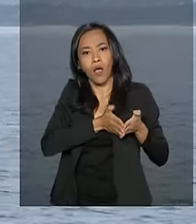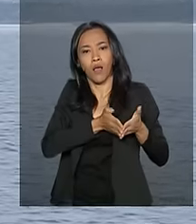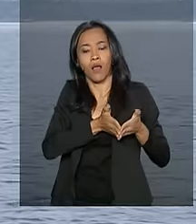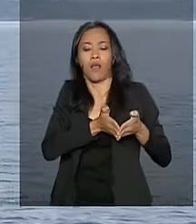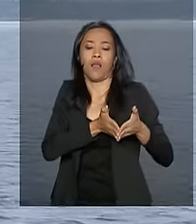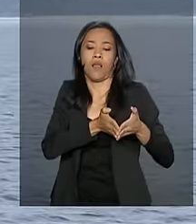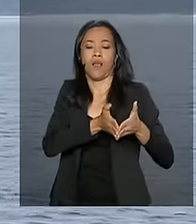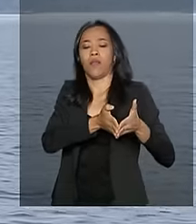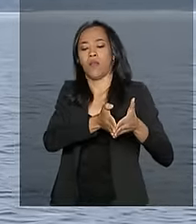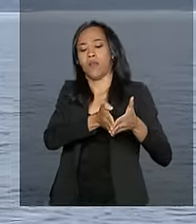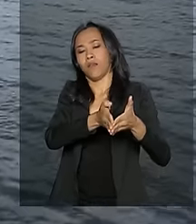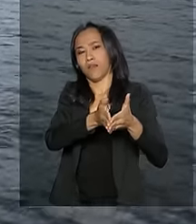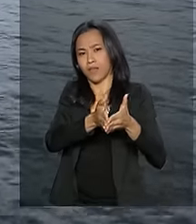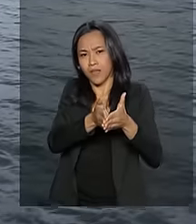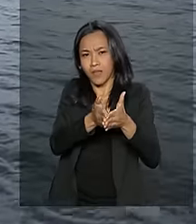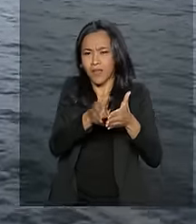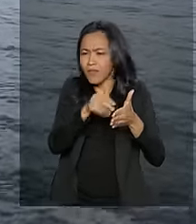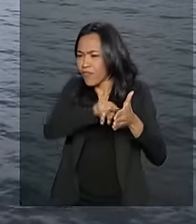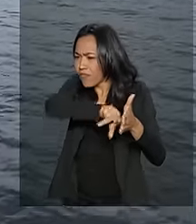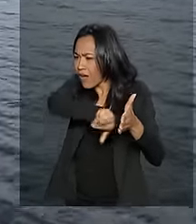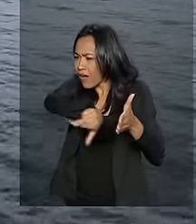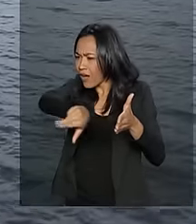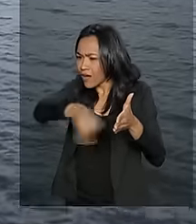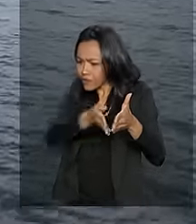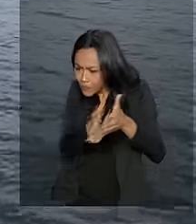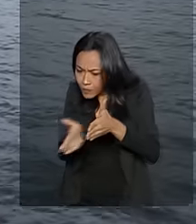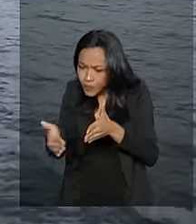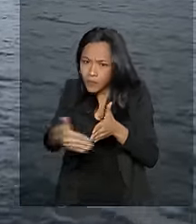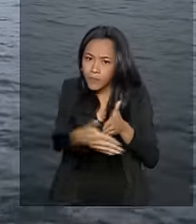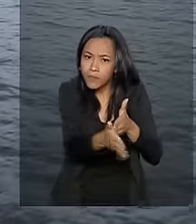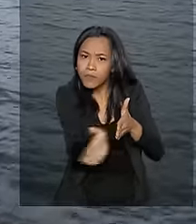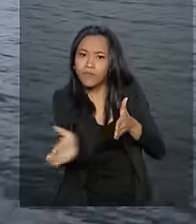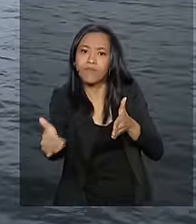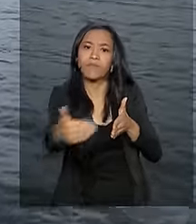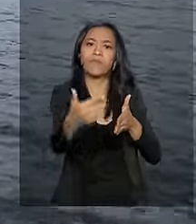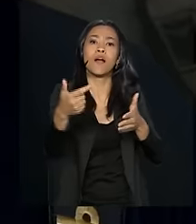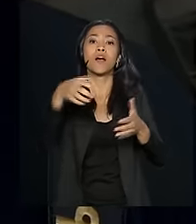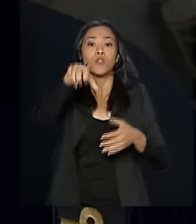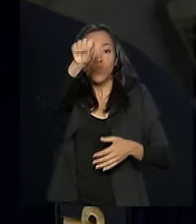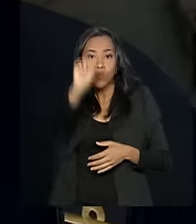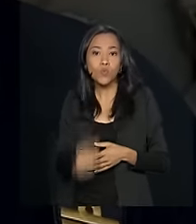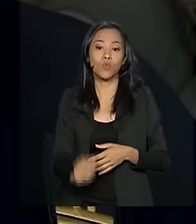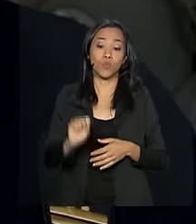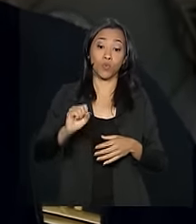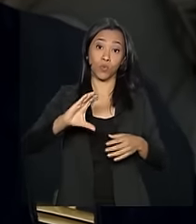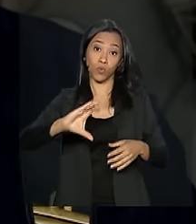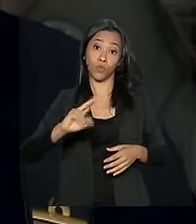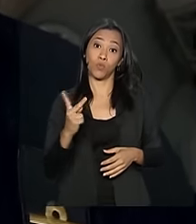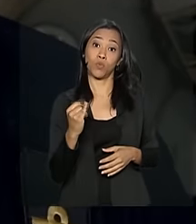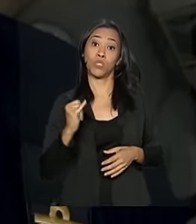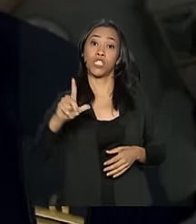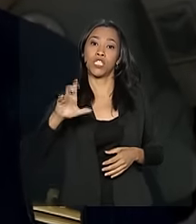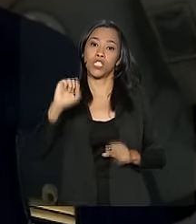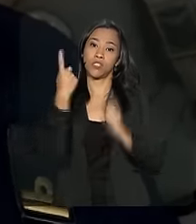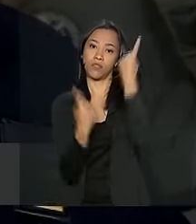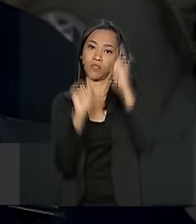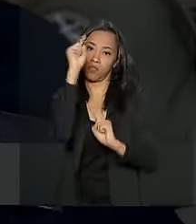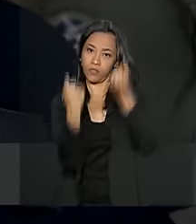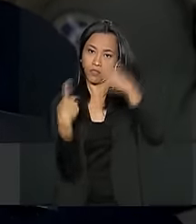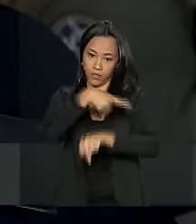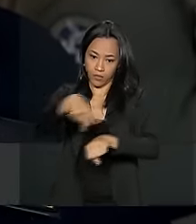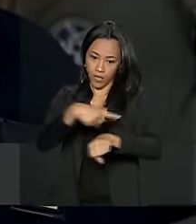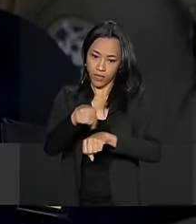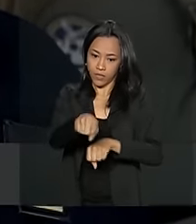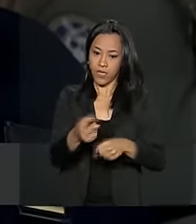viagem, pelo estreito e por vários canais do sul do Chile. Eles ajudam a gente na questão de conhecimento específico da área.